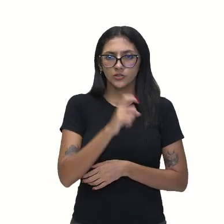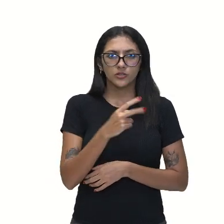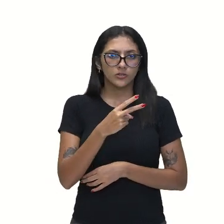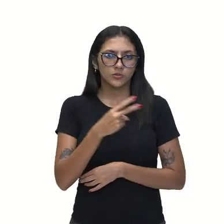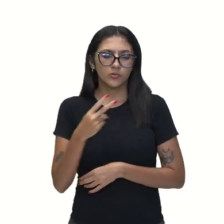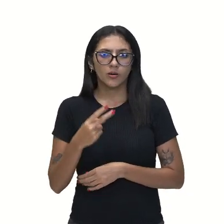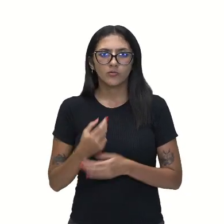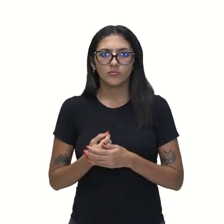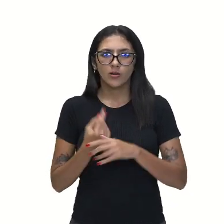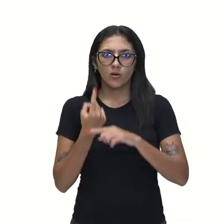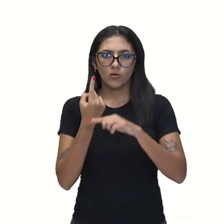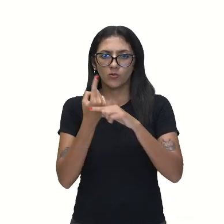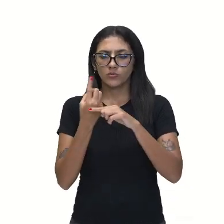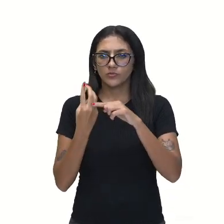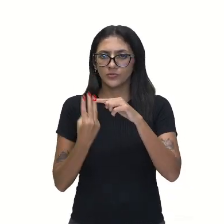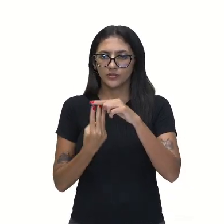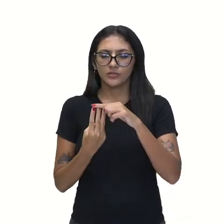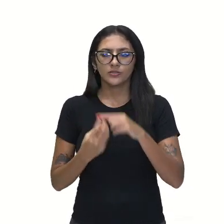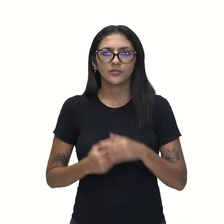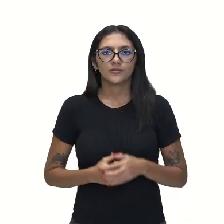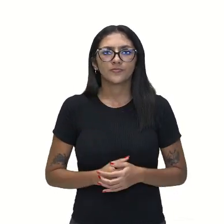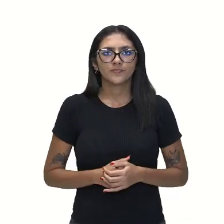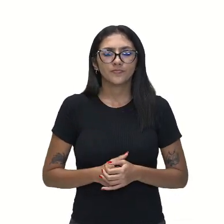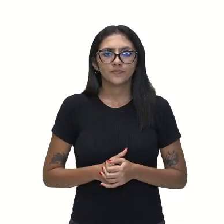1 sobre 3.